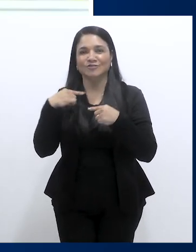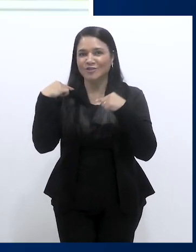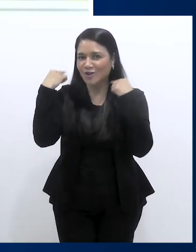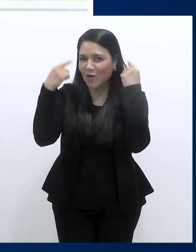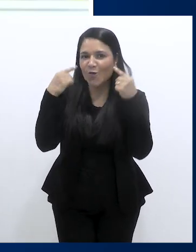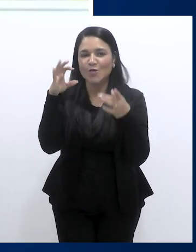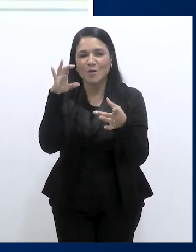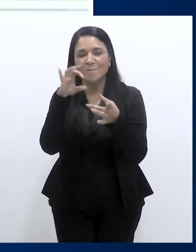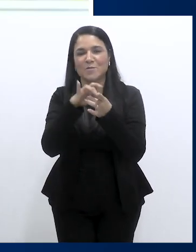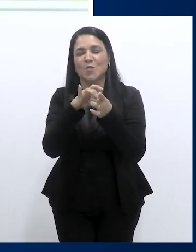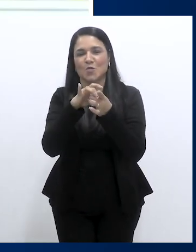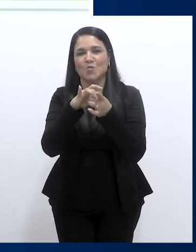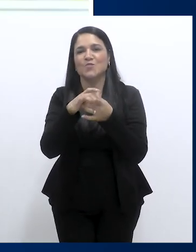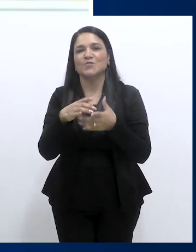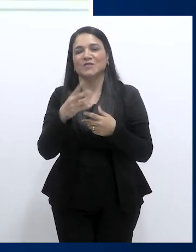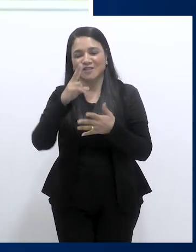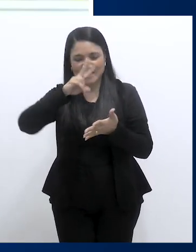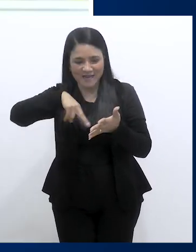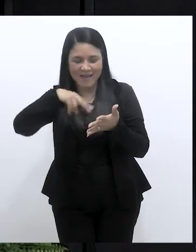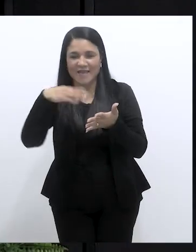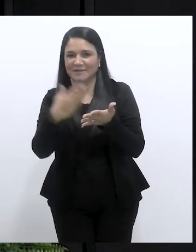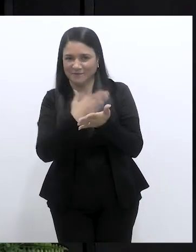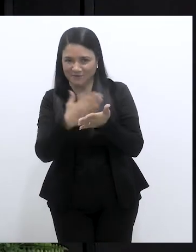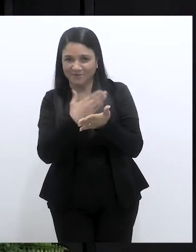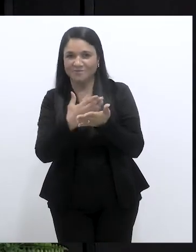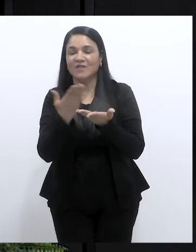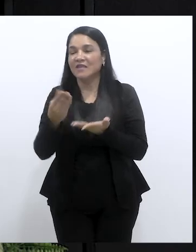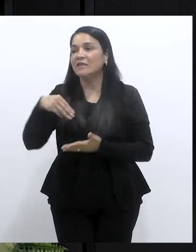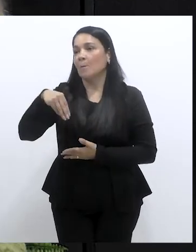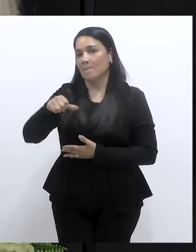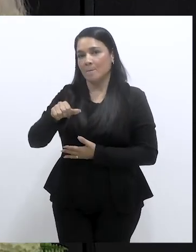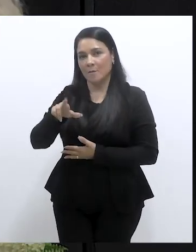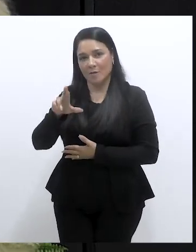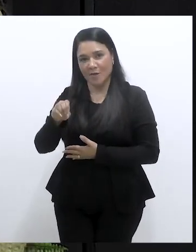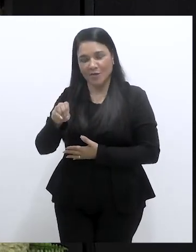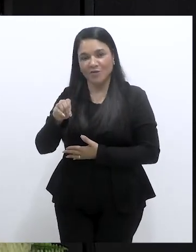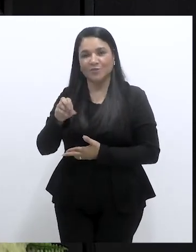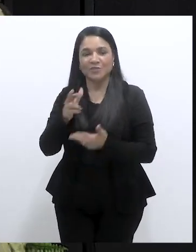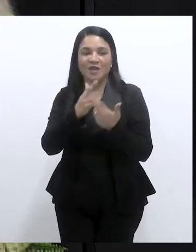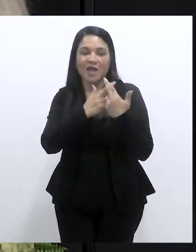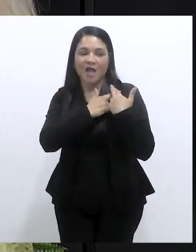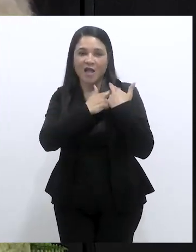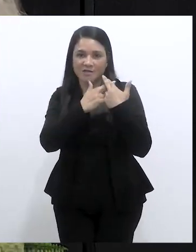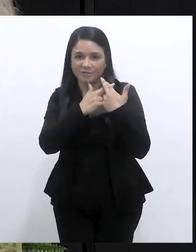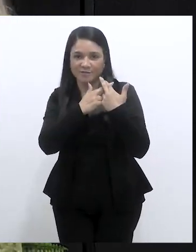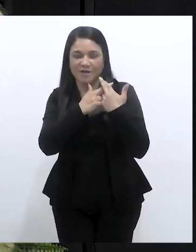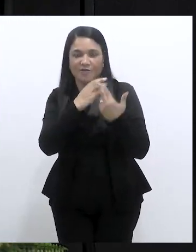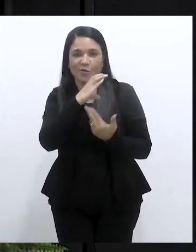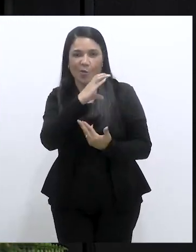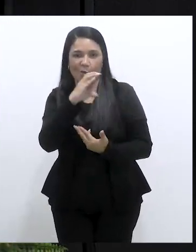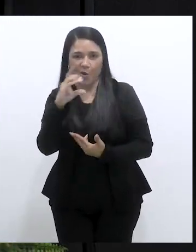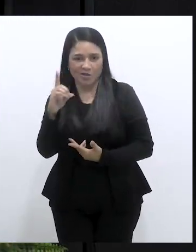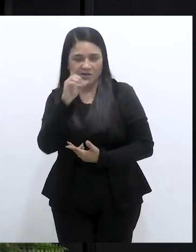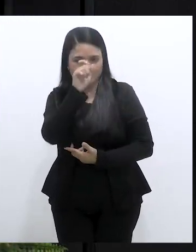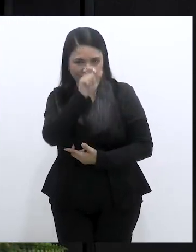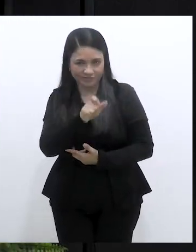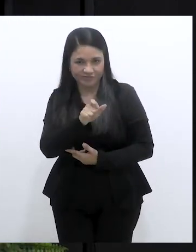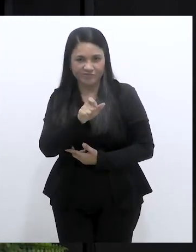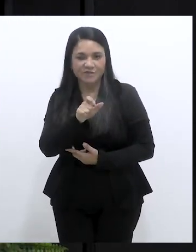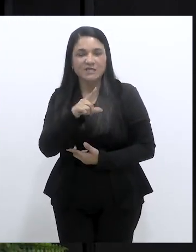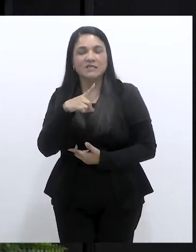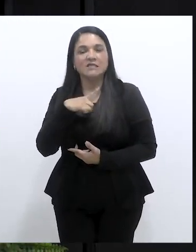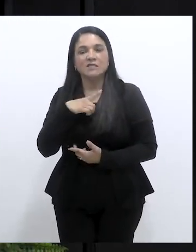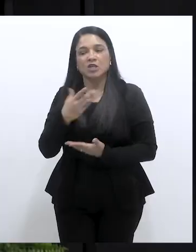pouco isso. Ô, Maura, É, então, assim, a anfitriã, ela, vamos dizer, se